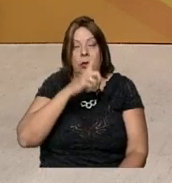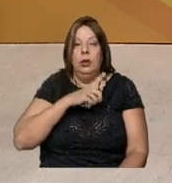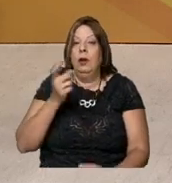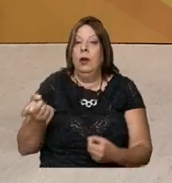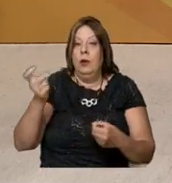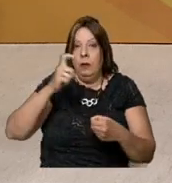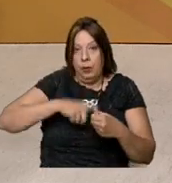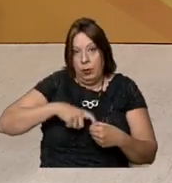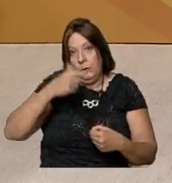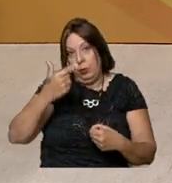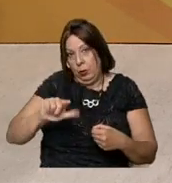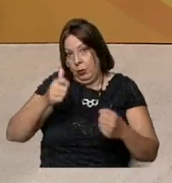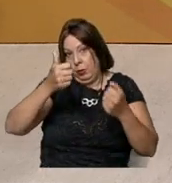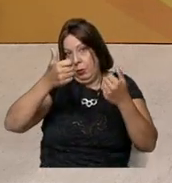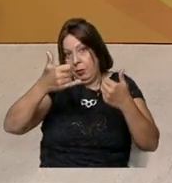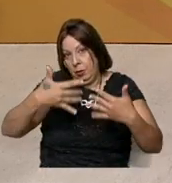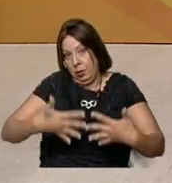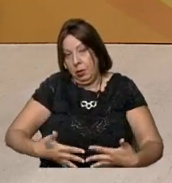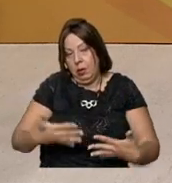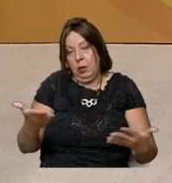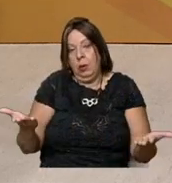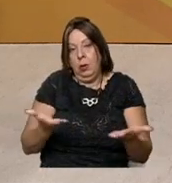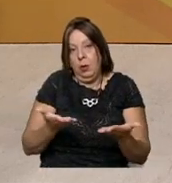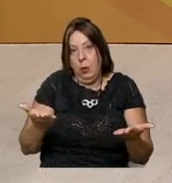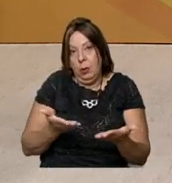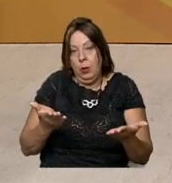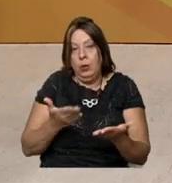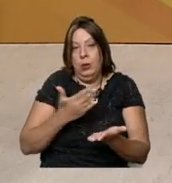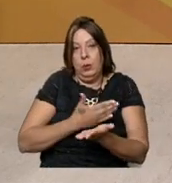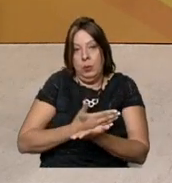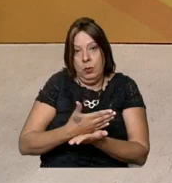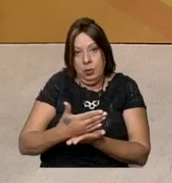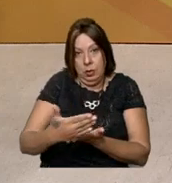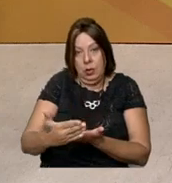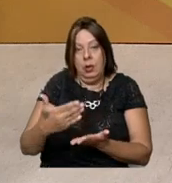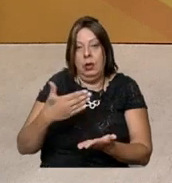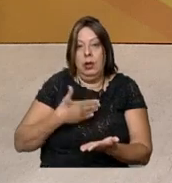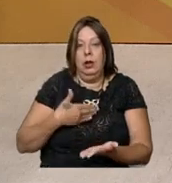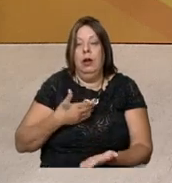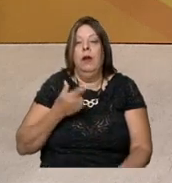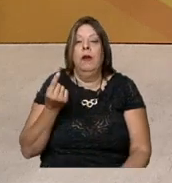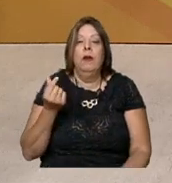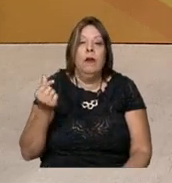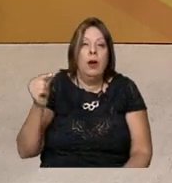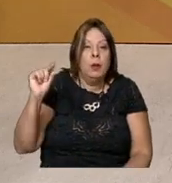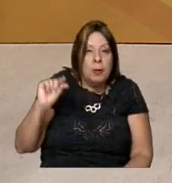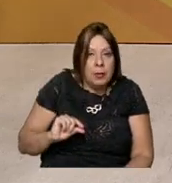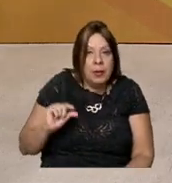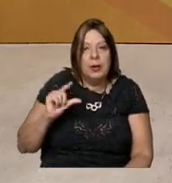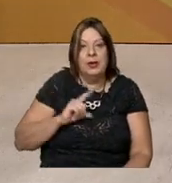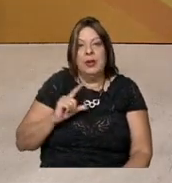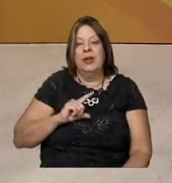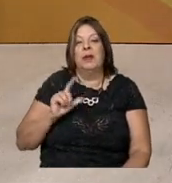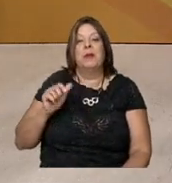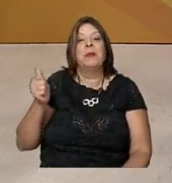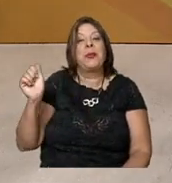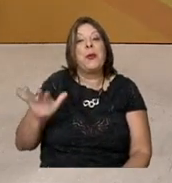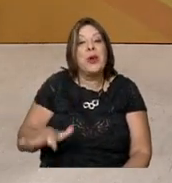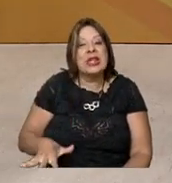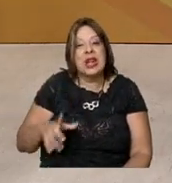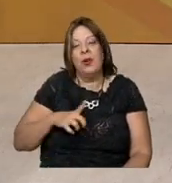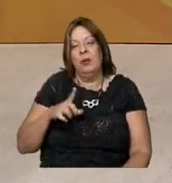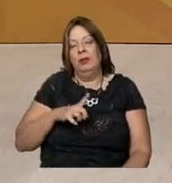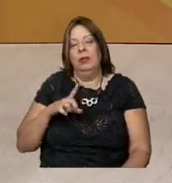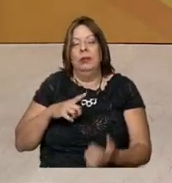falar daqui a pouquinho. Black Friday é hoje, então simbora começar essa Black Friday daquele jeito, com ele, com o nosso